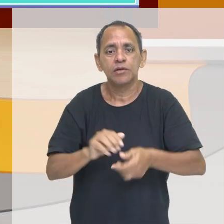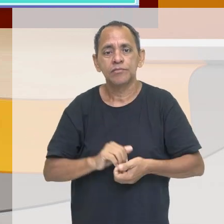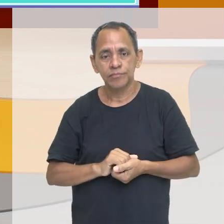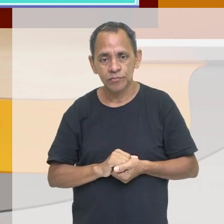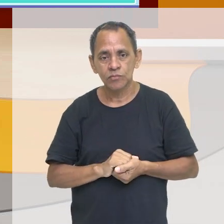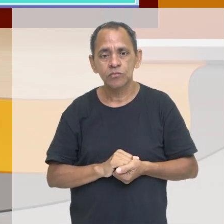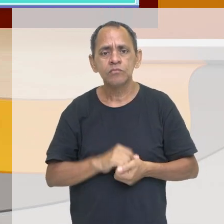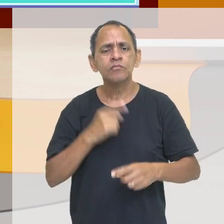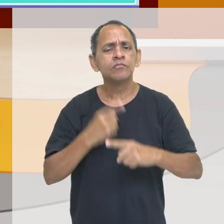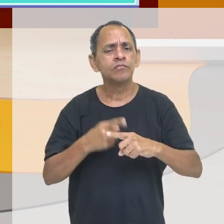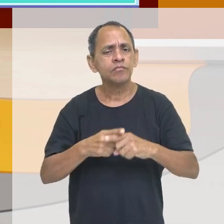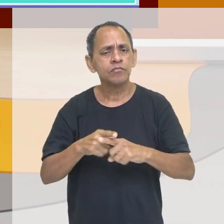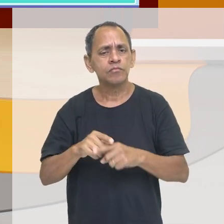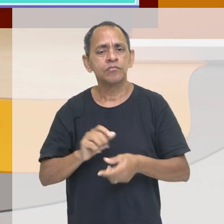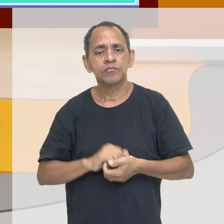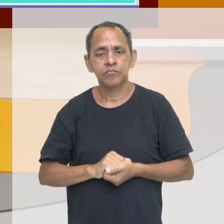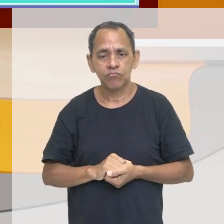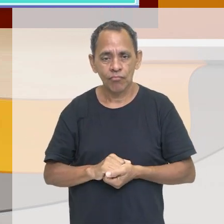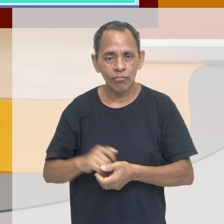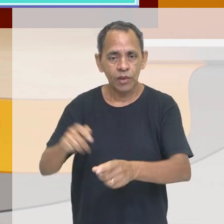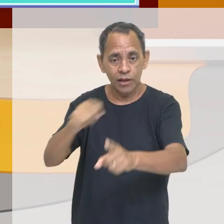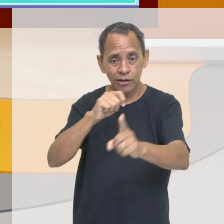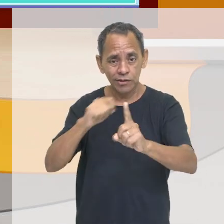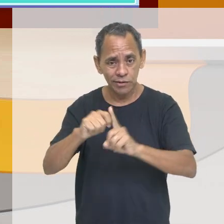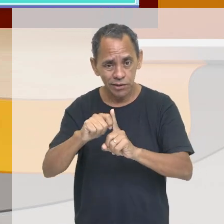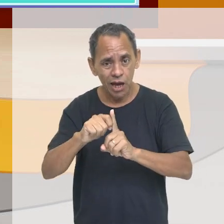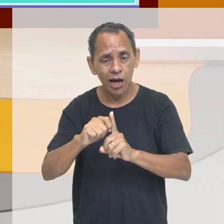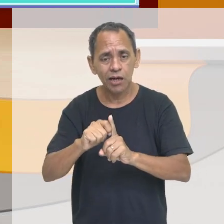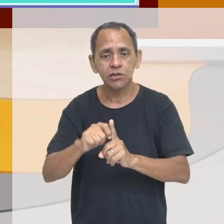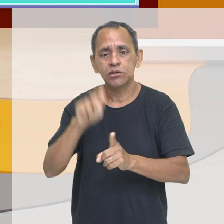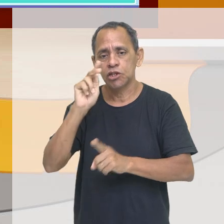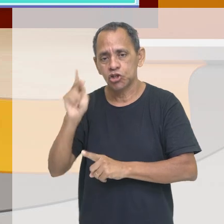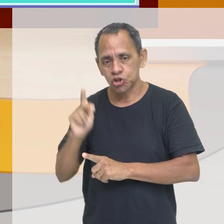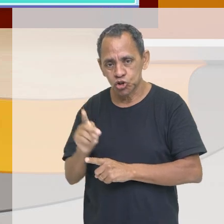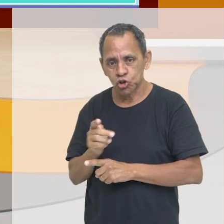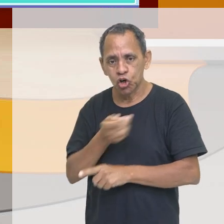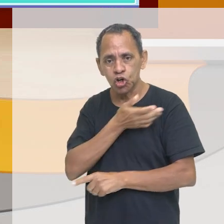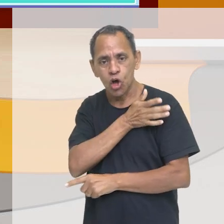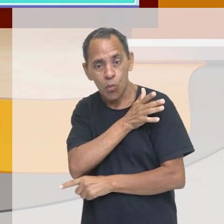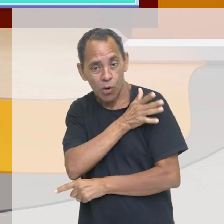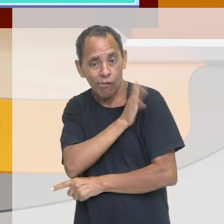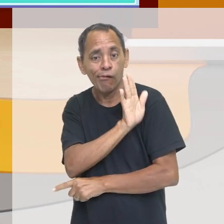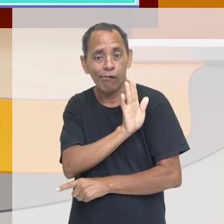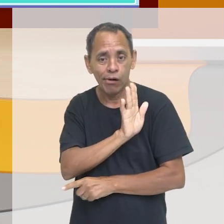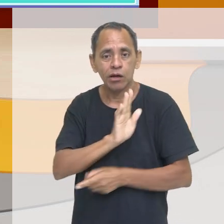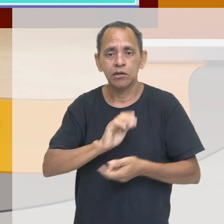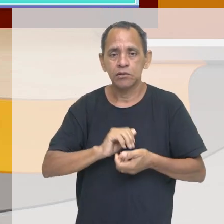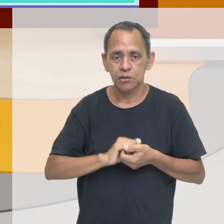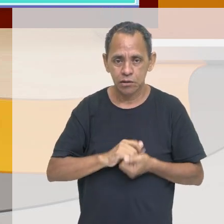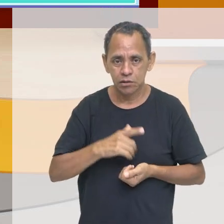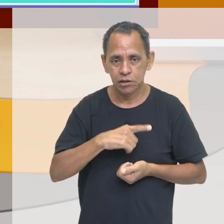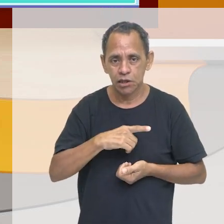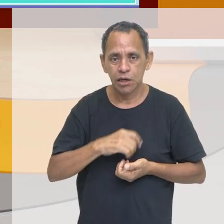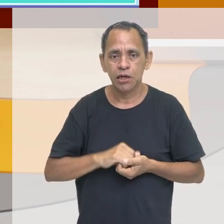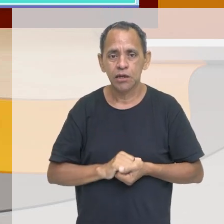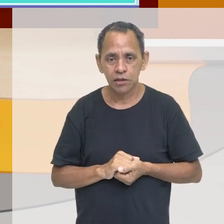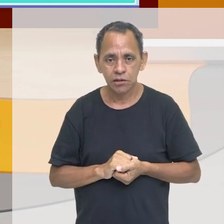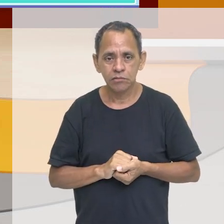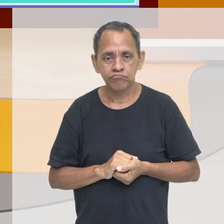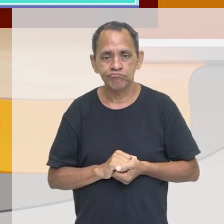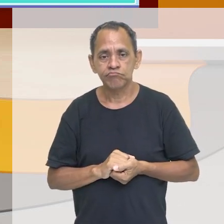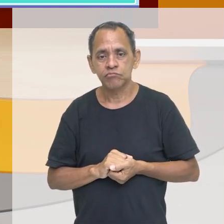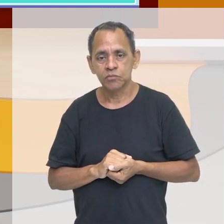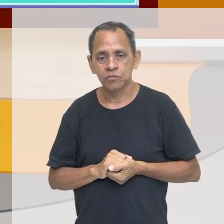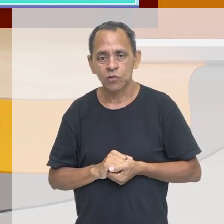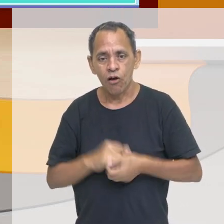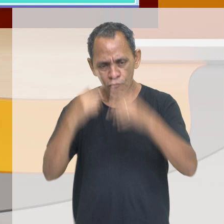a história ainda é preconceituosa e muitas vezes ela não valoriza atrocidades cometidas contra africanos. Mas